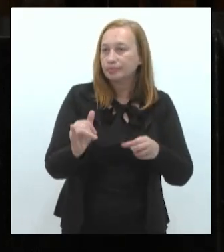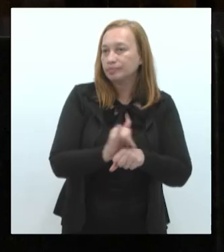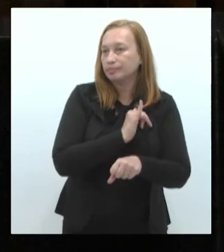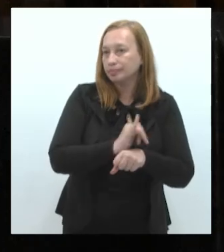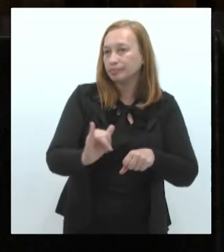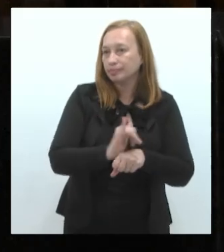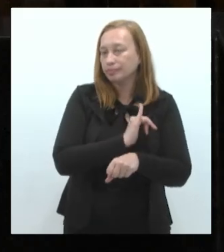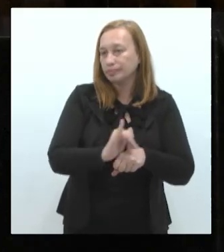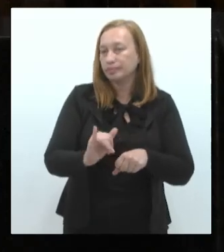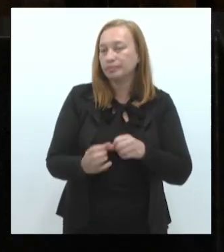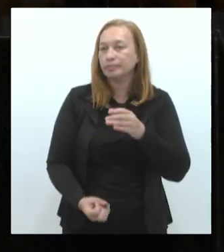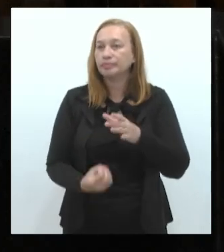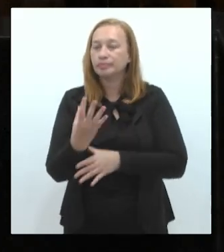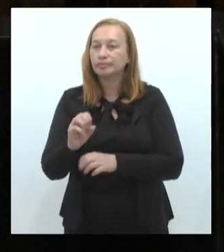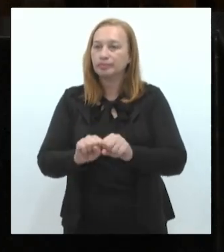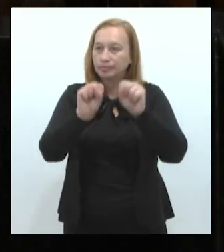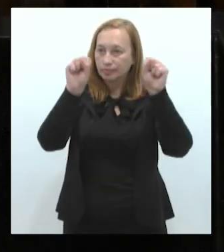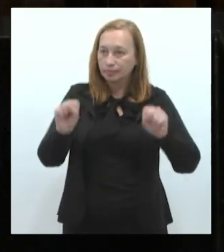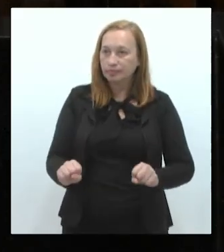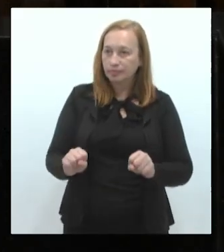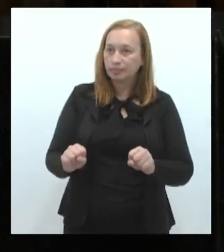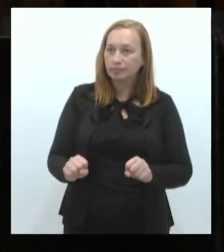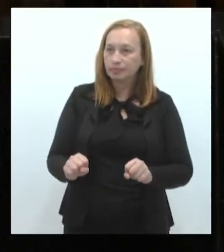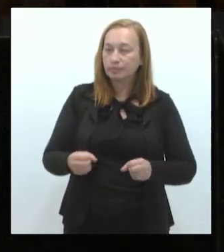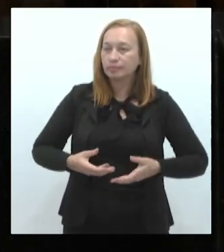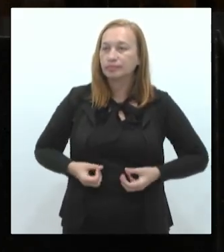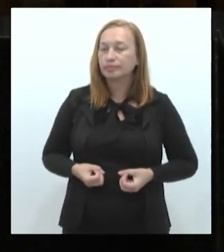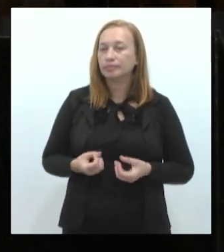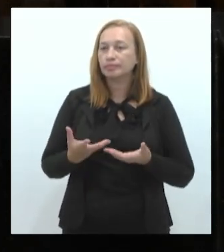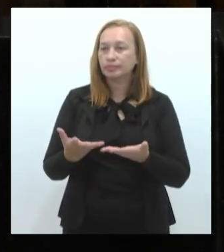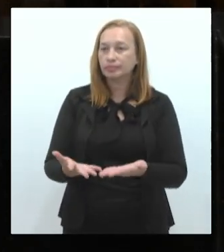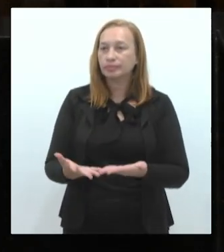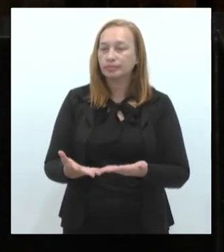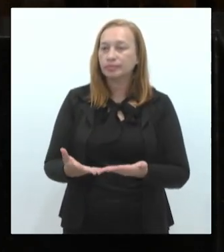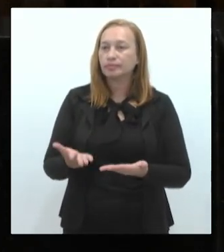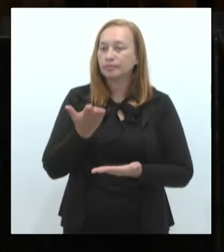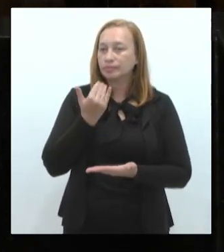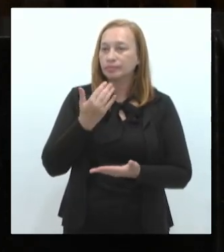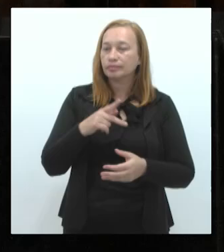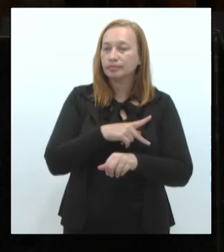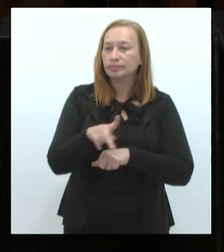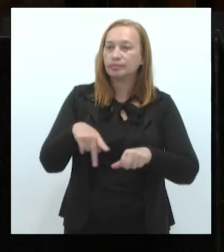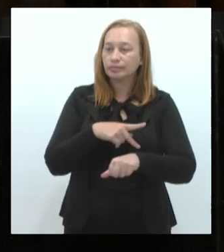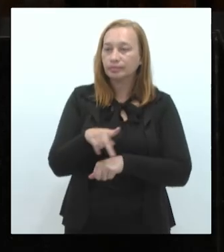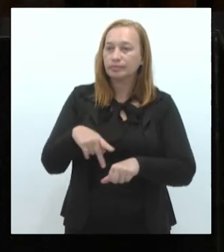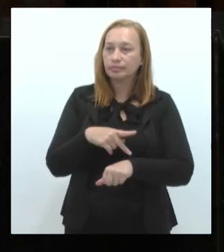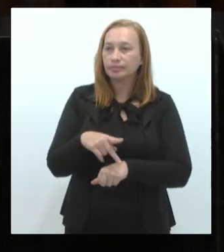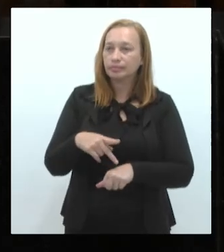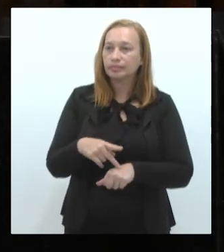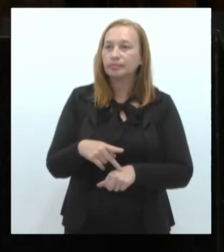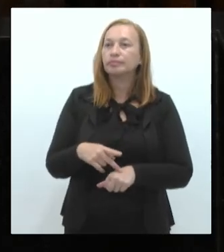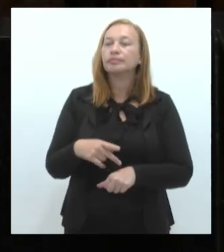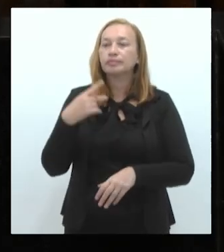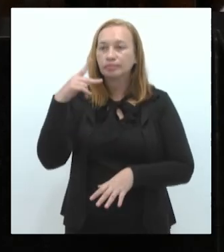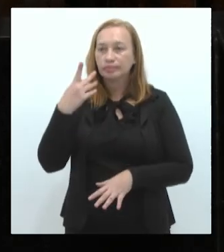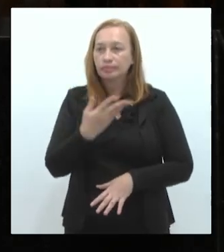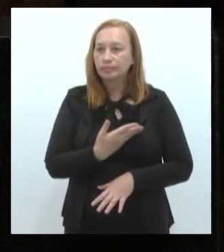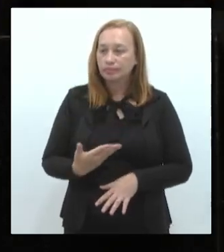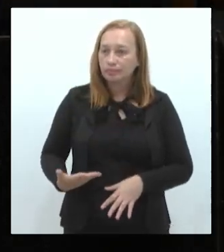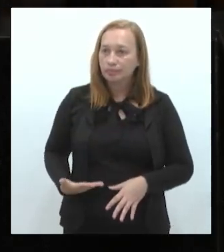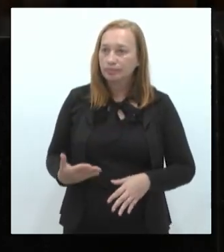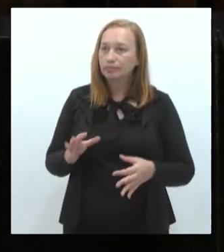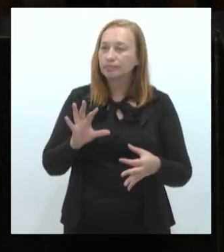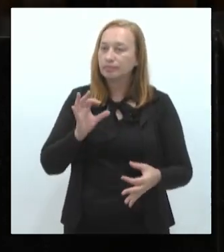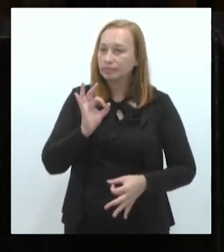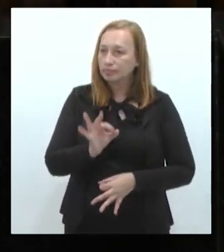e criar um sistema de abastecimento popular no país, essas políticas vão de encontro, de